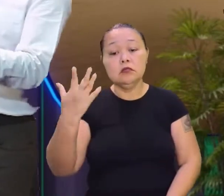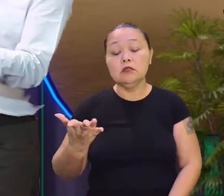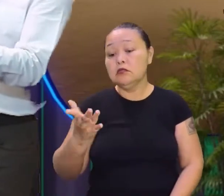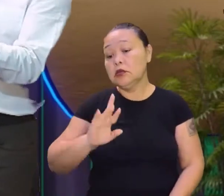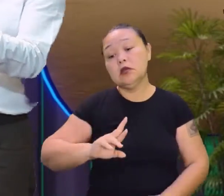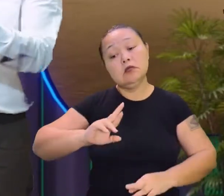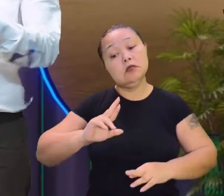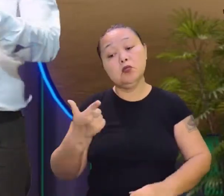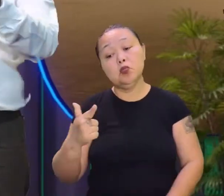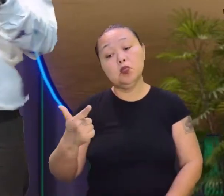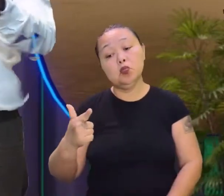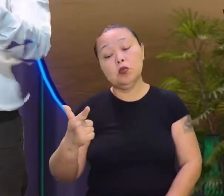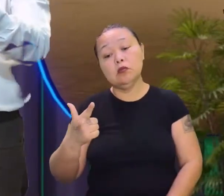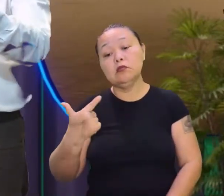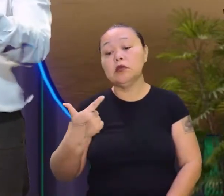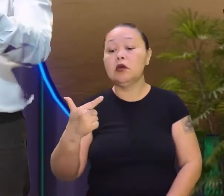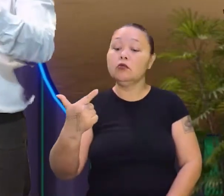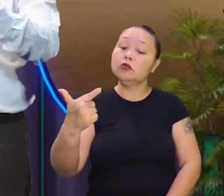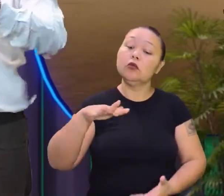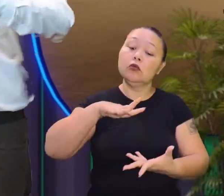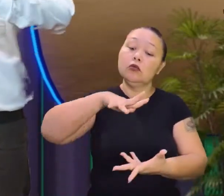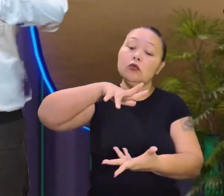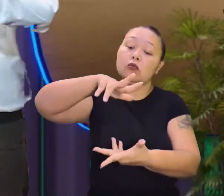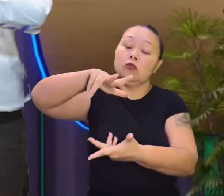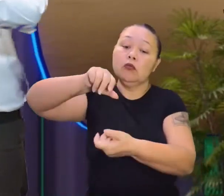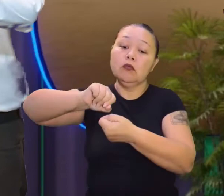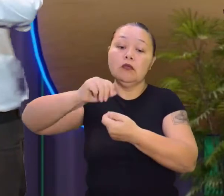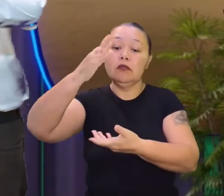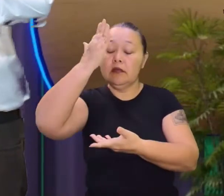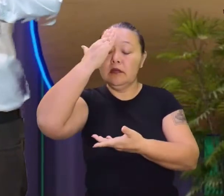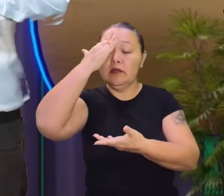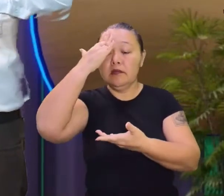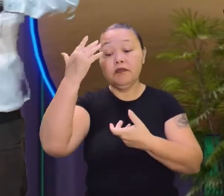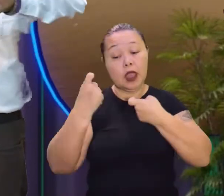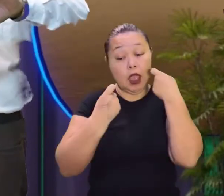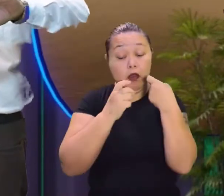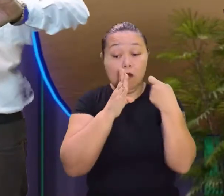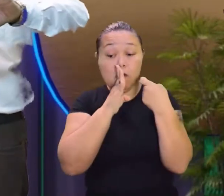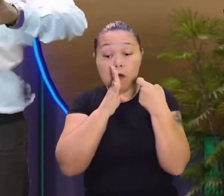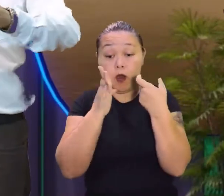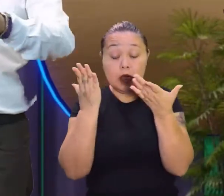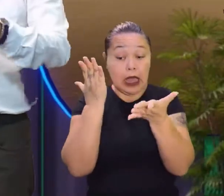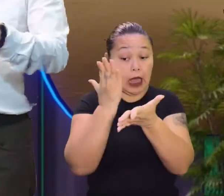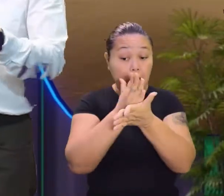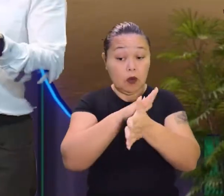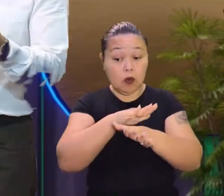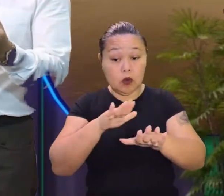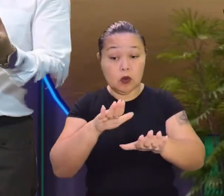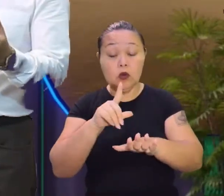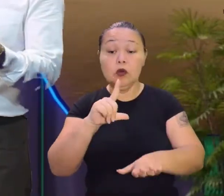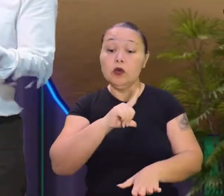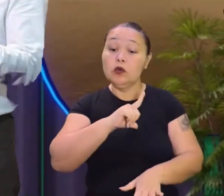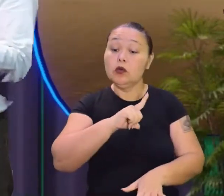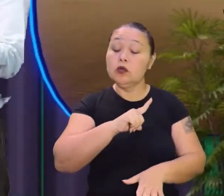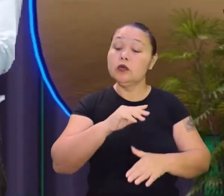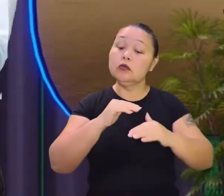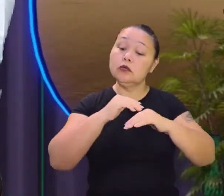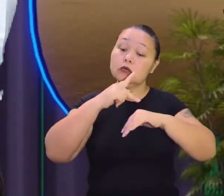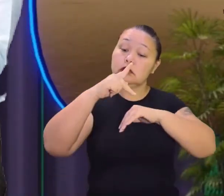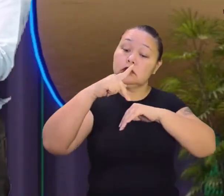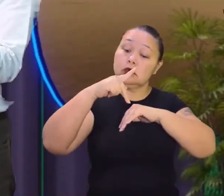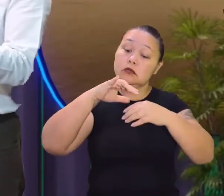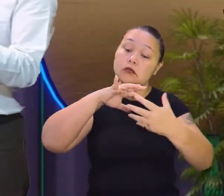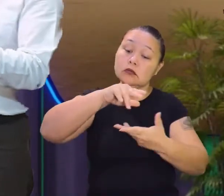já não temos mais o segundo mundo, porque sabemos que a Guerra Fria acabou. Acabou. Então só temos o mundo desenvolvido, o